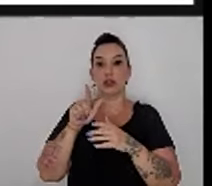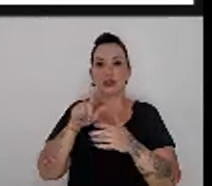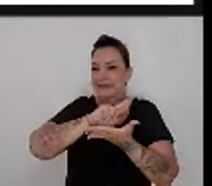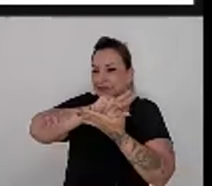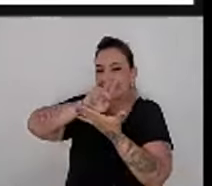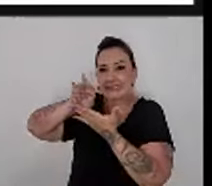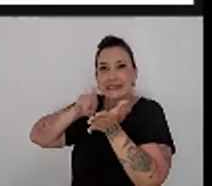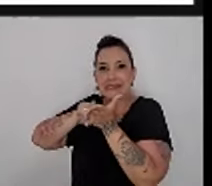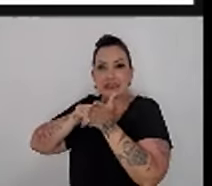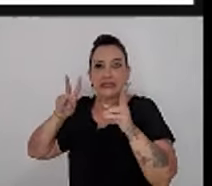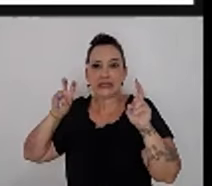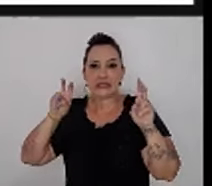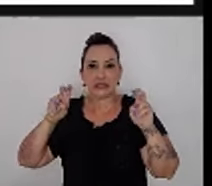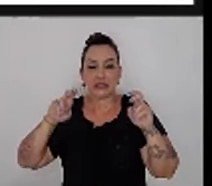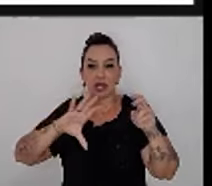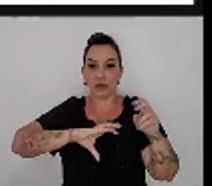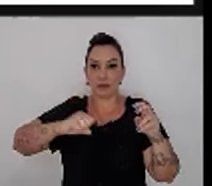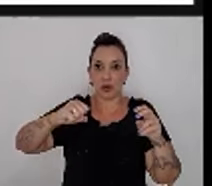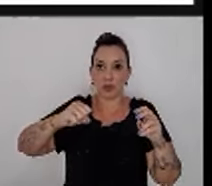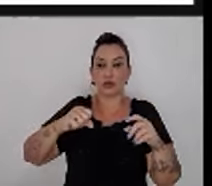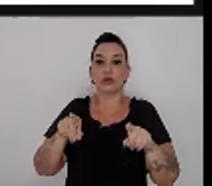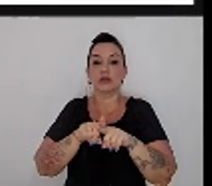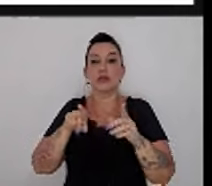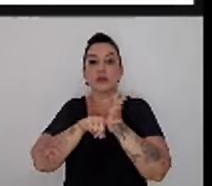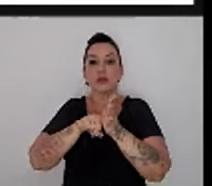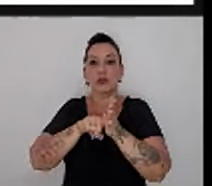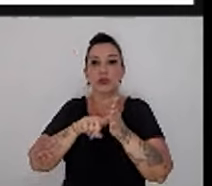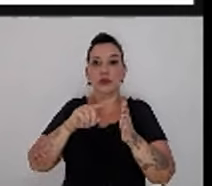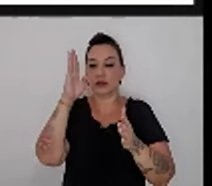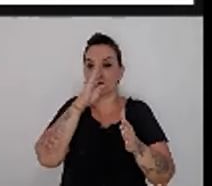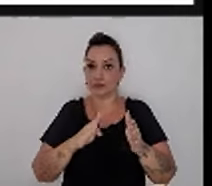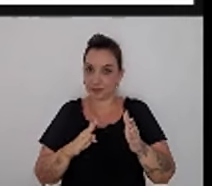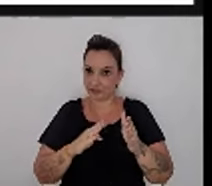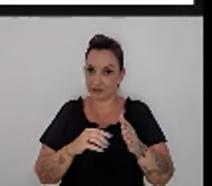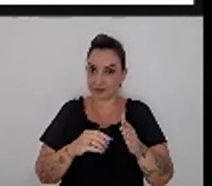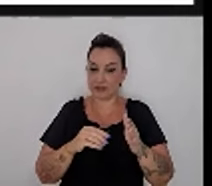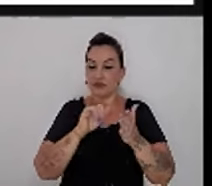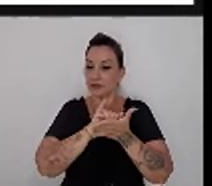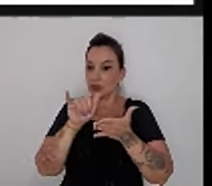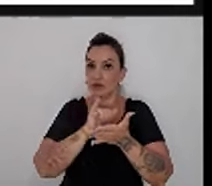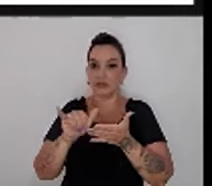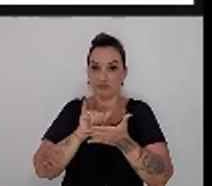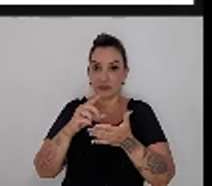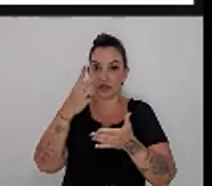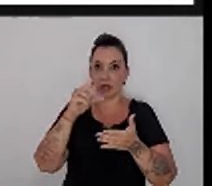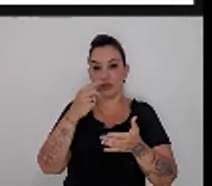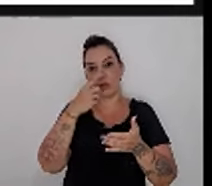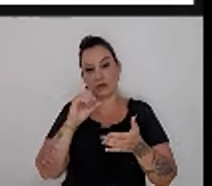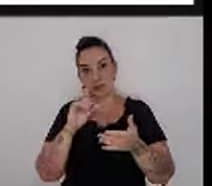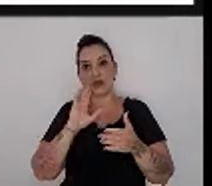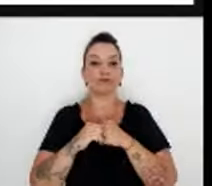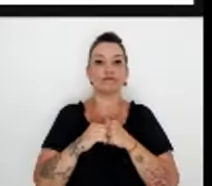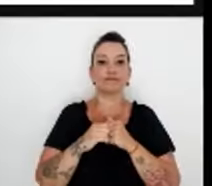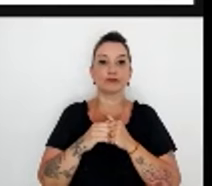fez variadas pesquisas sobre aborto, uma pesquisa nacional publicada em 2010 e já atuava